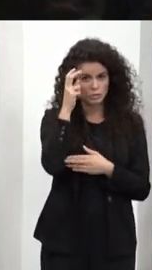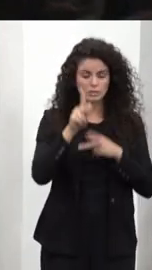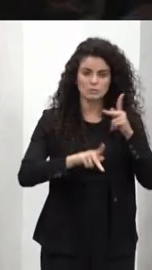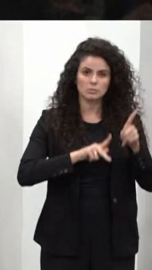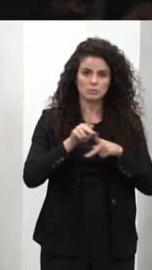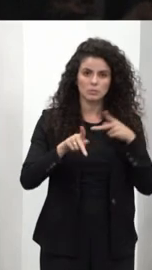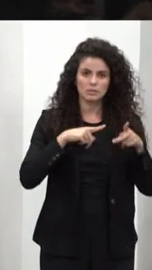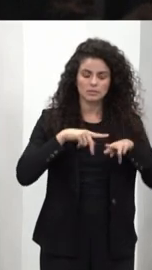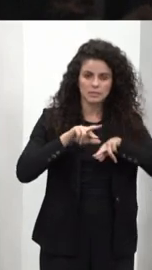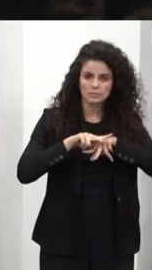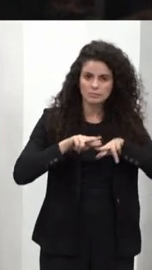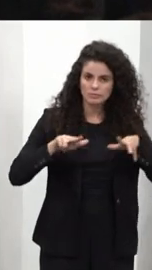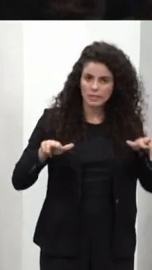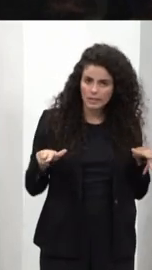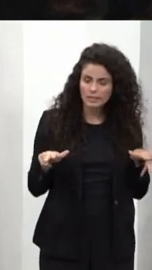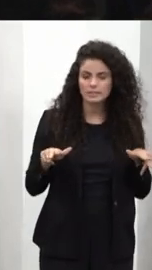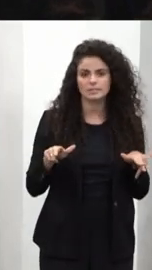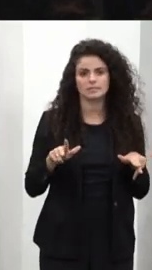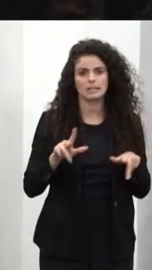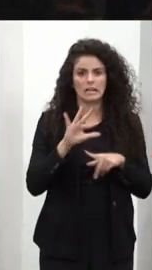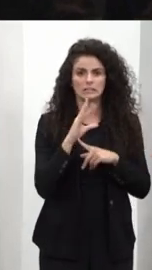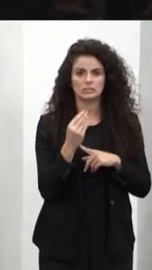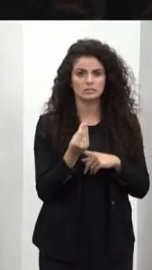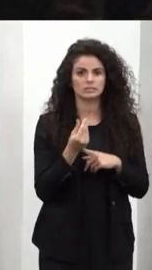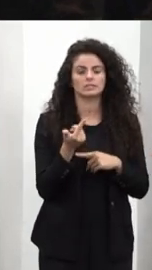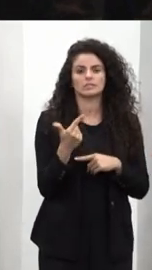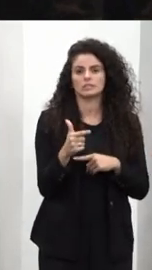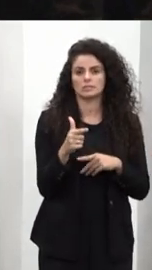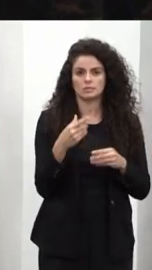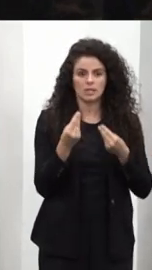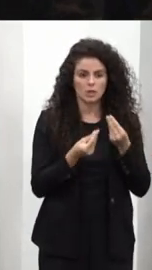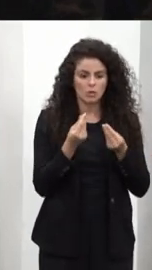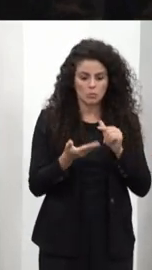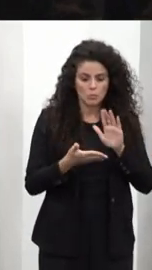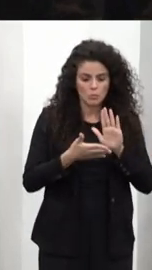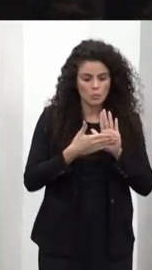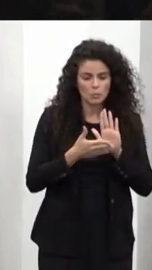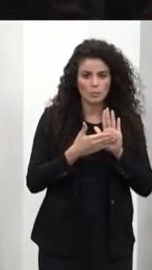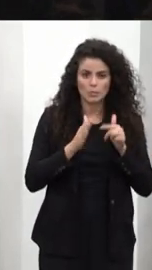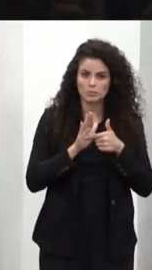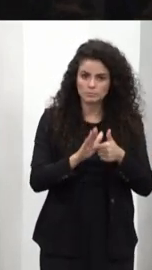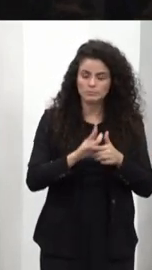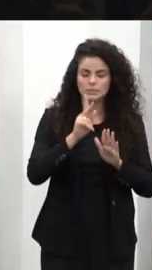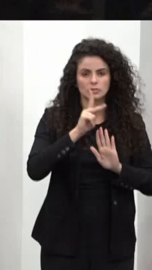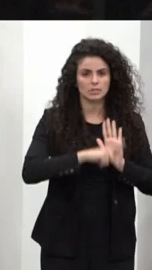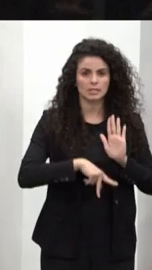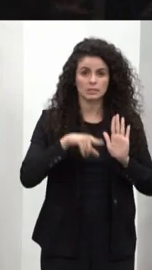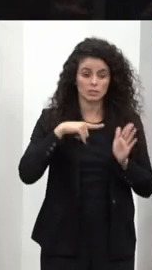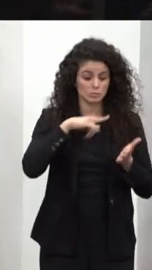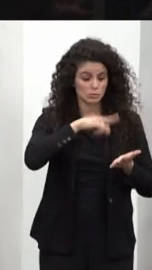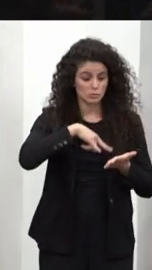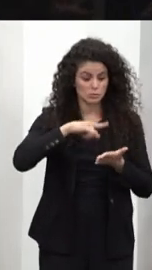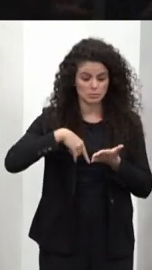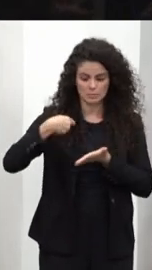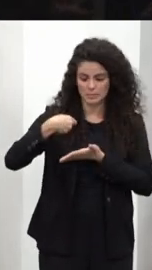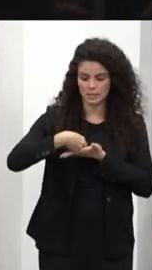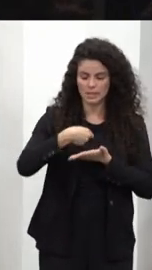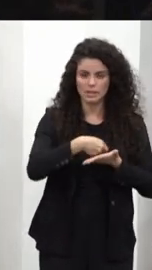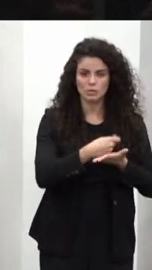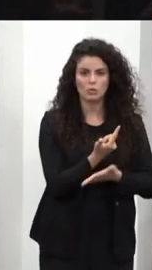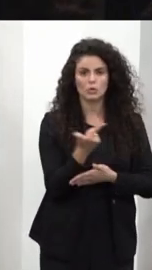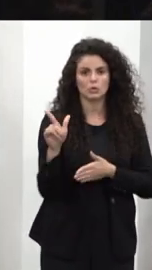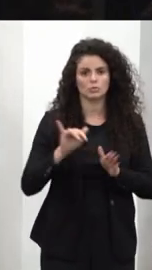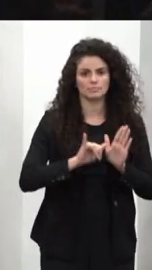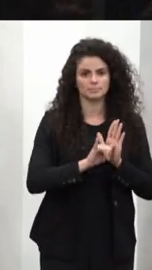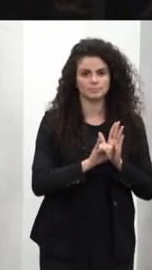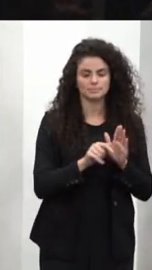artistas que nem sempre tem condições para apresentar os projetos como são demandados e documentação como às vezes exigidas em outros editais